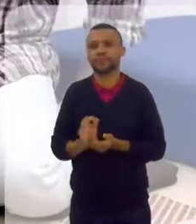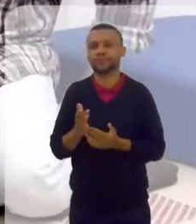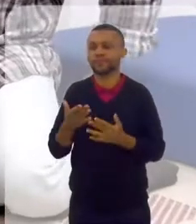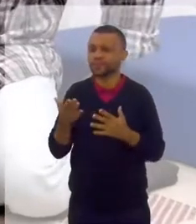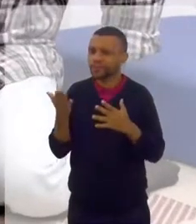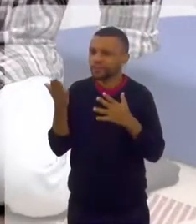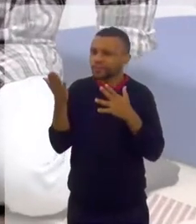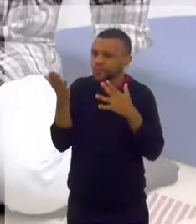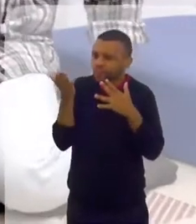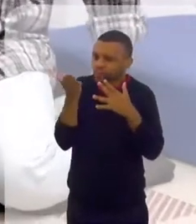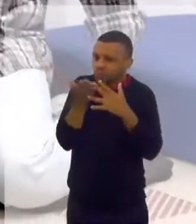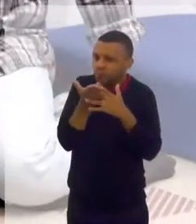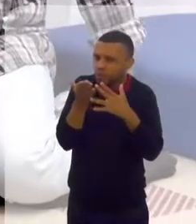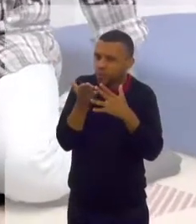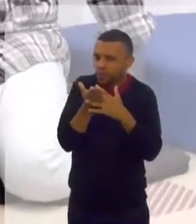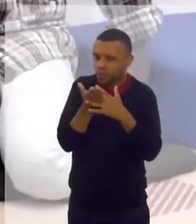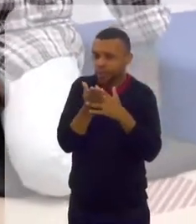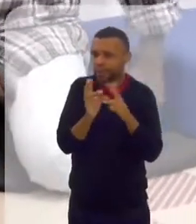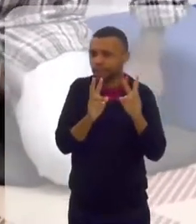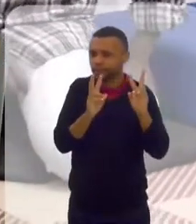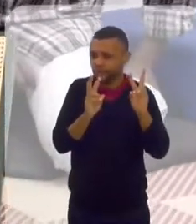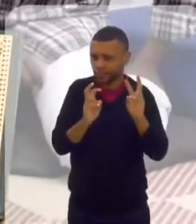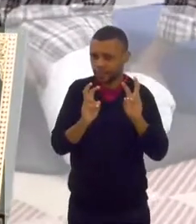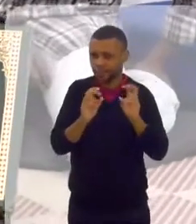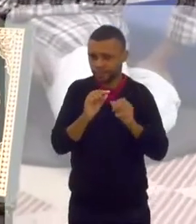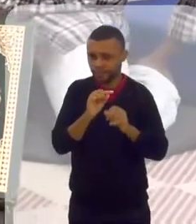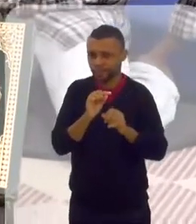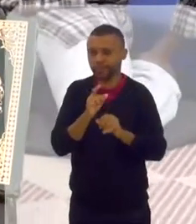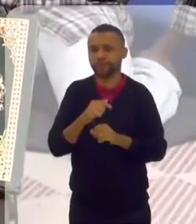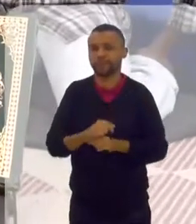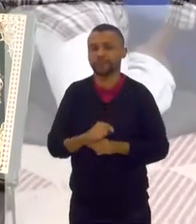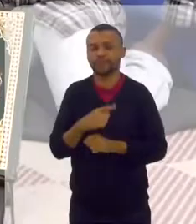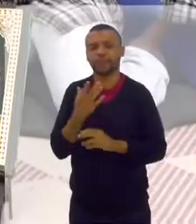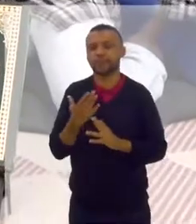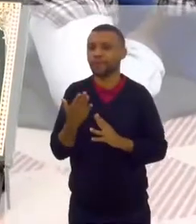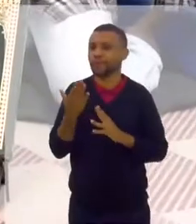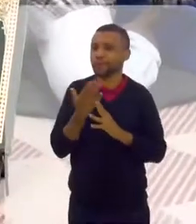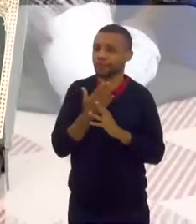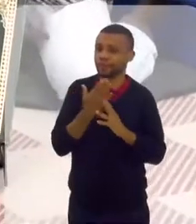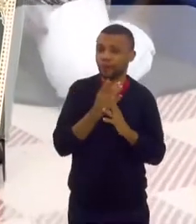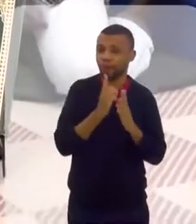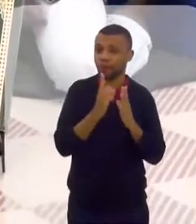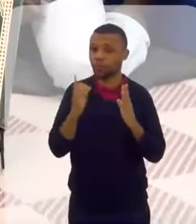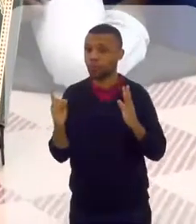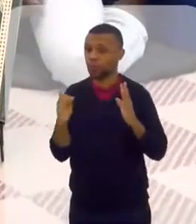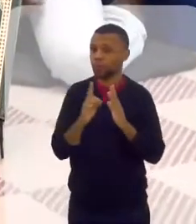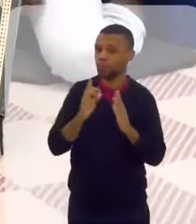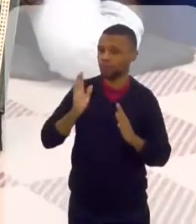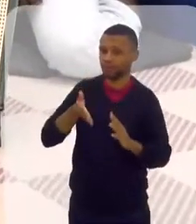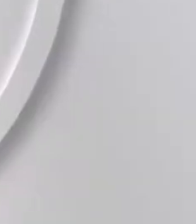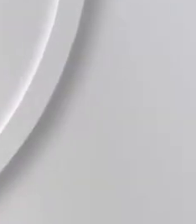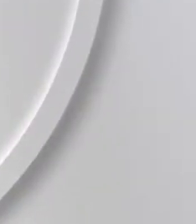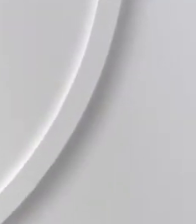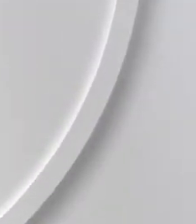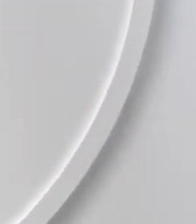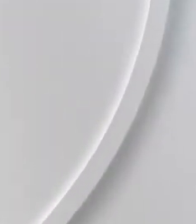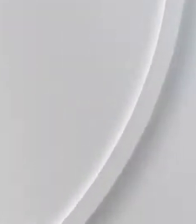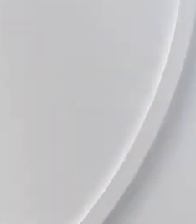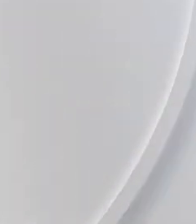fazer um suspense sobre isso. Nós vamos fazer um pequeno intervalo e voltamos já já.